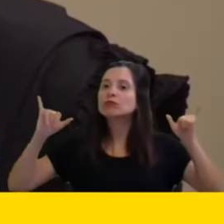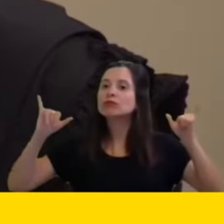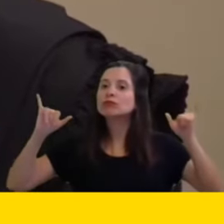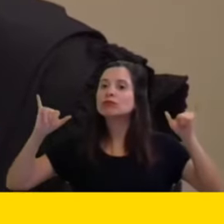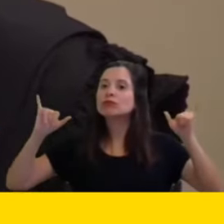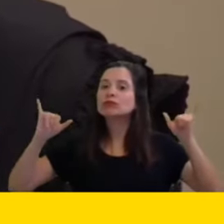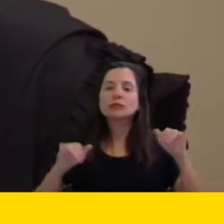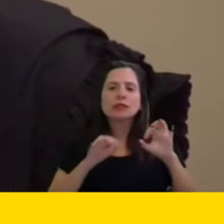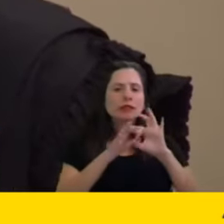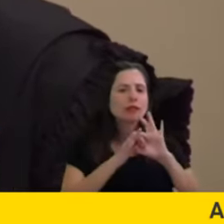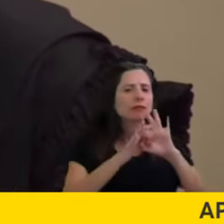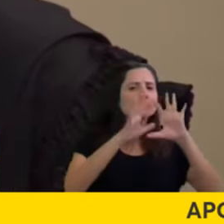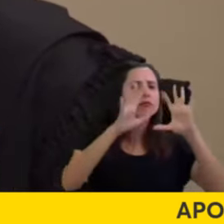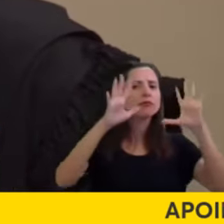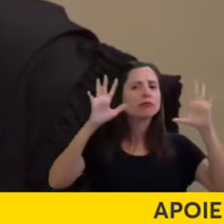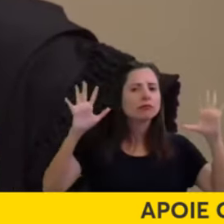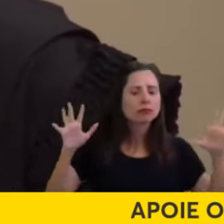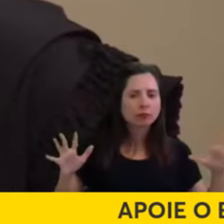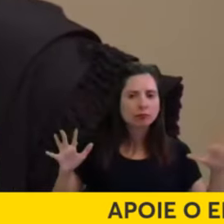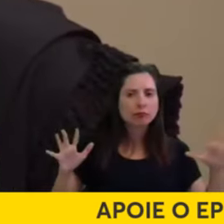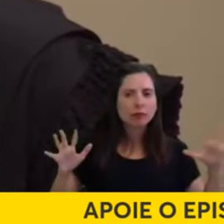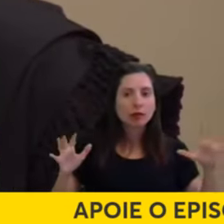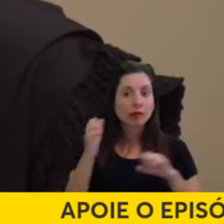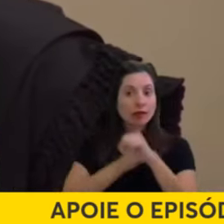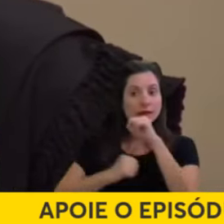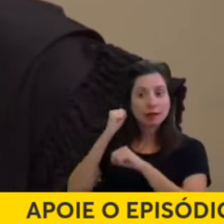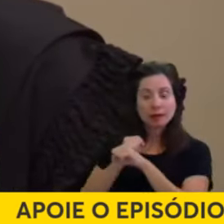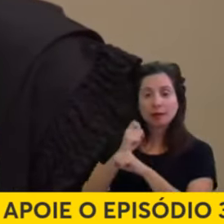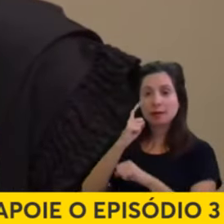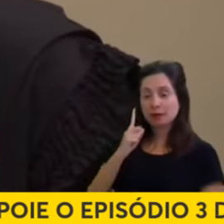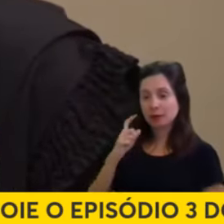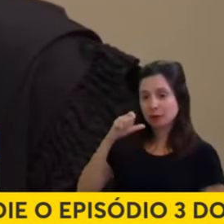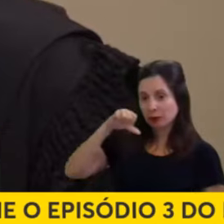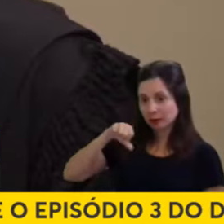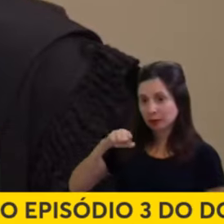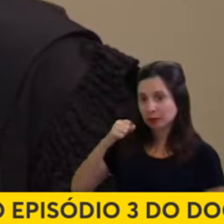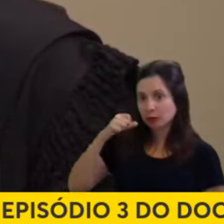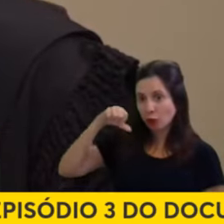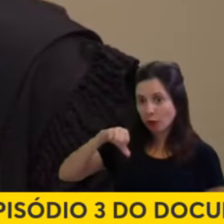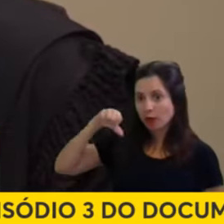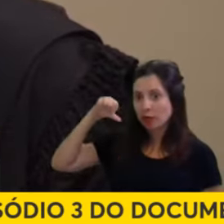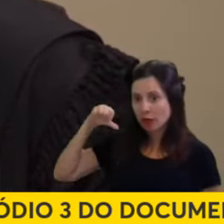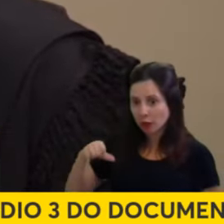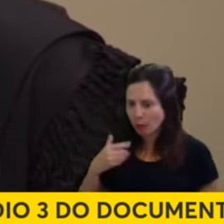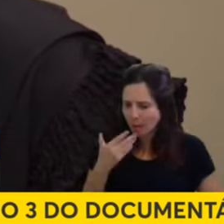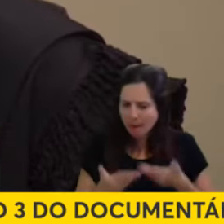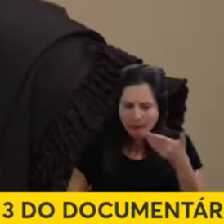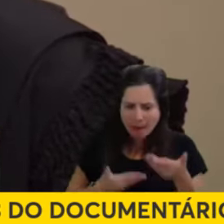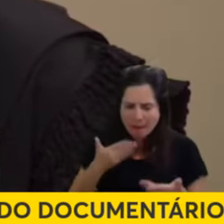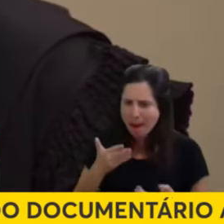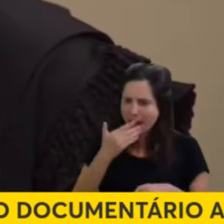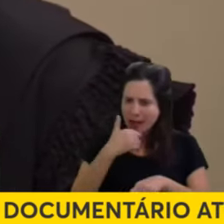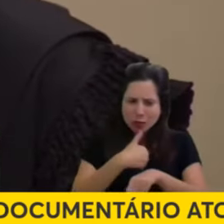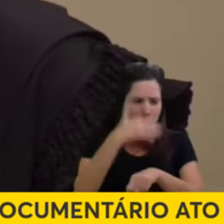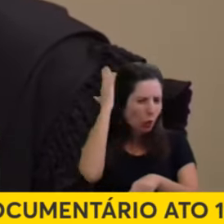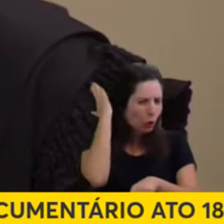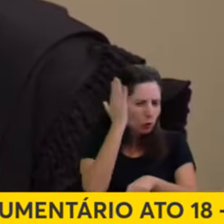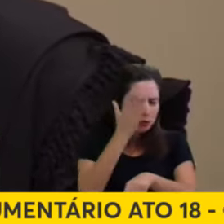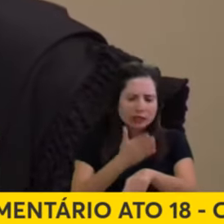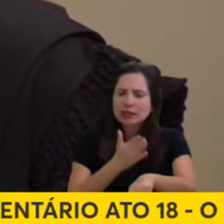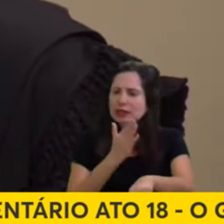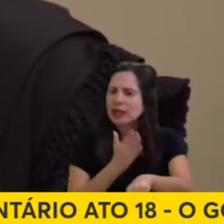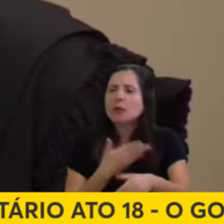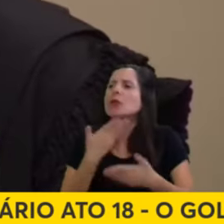redemocratização com a eleição presidencial de 1989 articula-se a todo tempo quem serão os candidatos da presidência da república quem